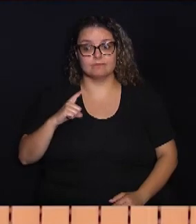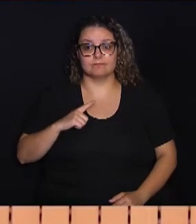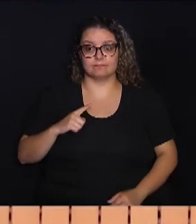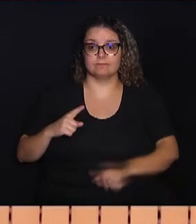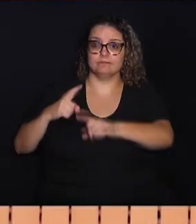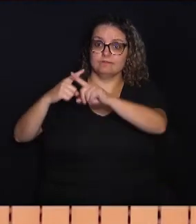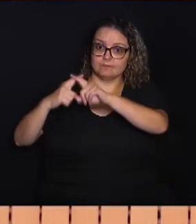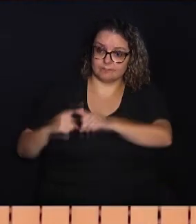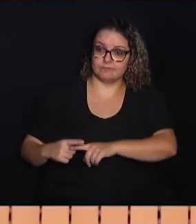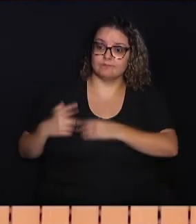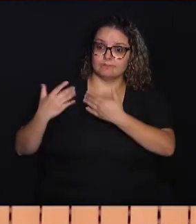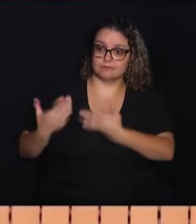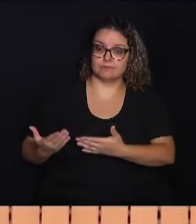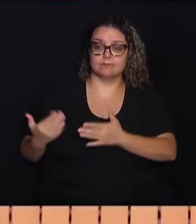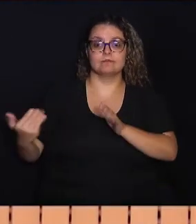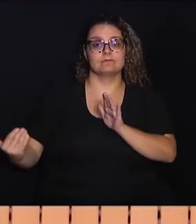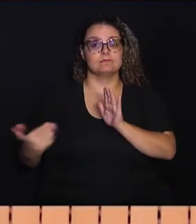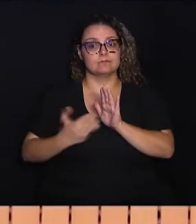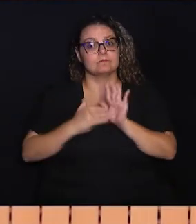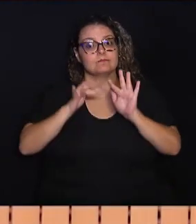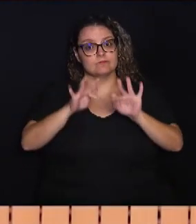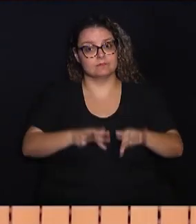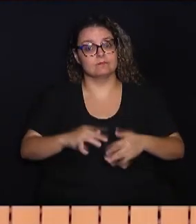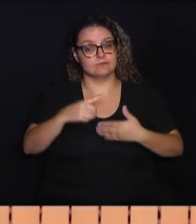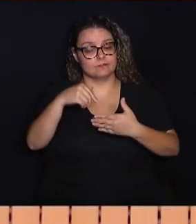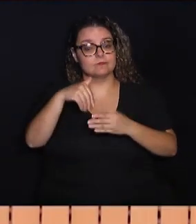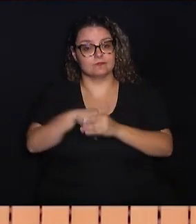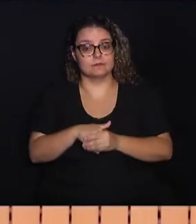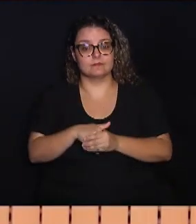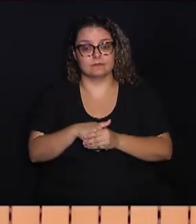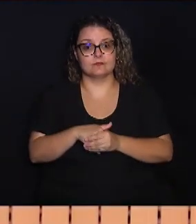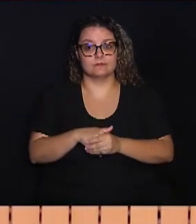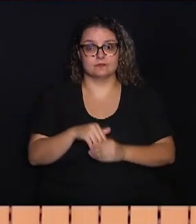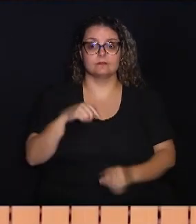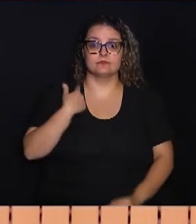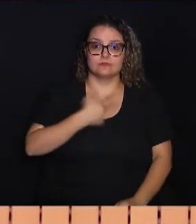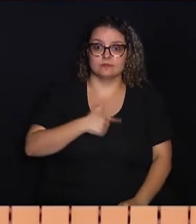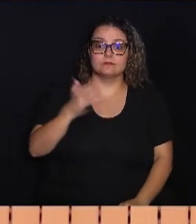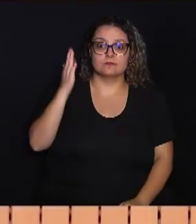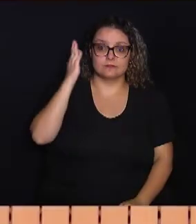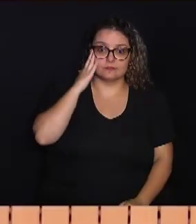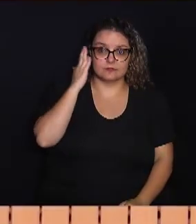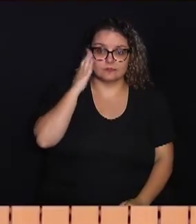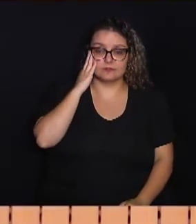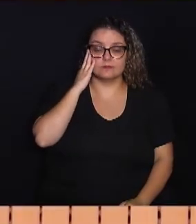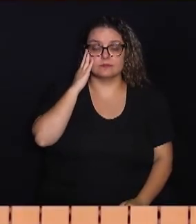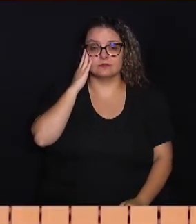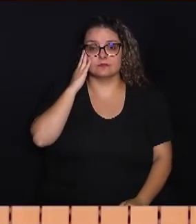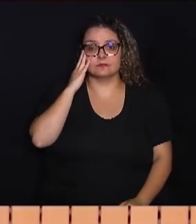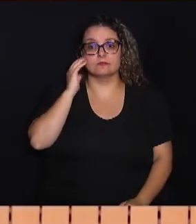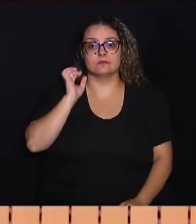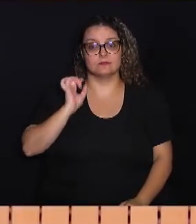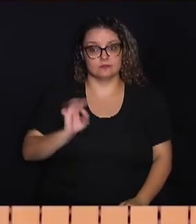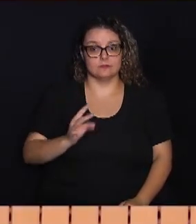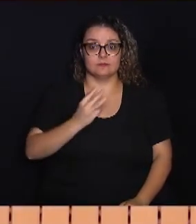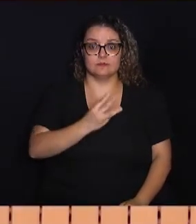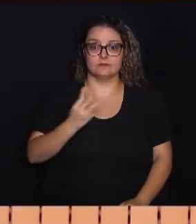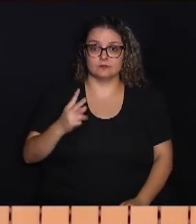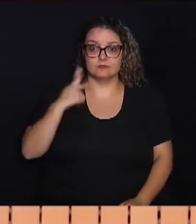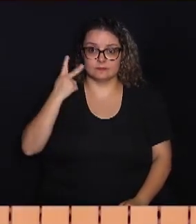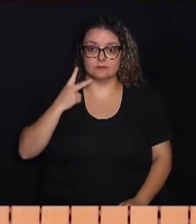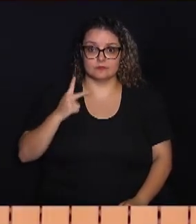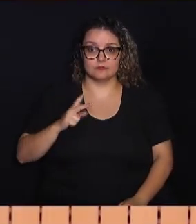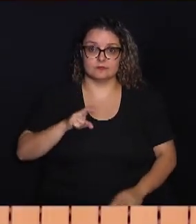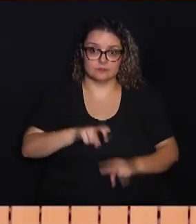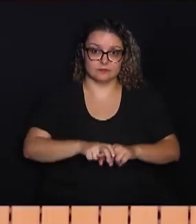disputa até o final dessa eleição a gente sabemos aqui que apenas 33 vereadores